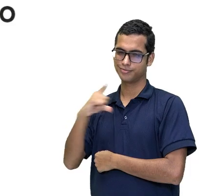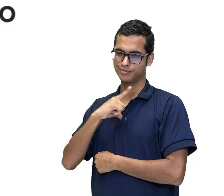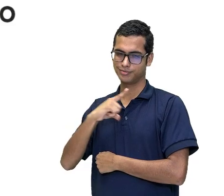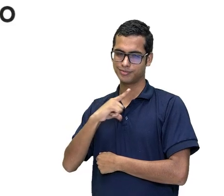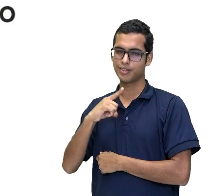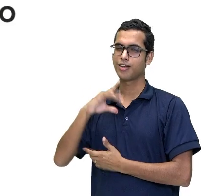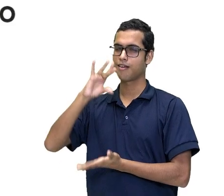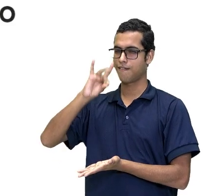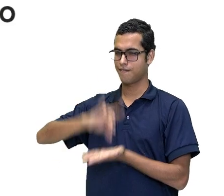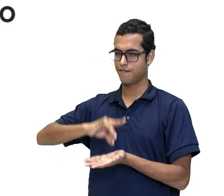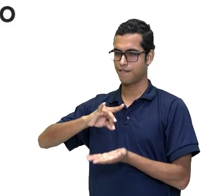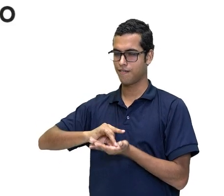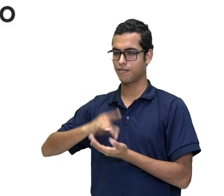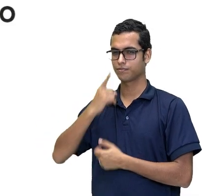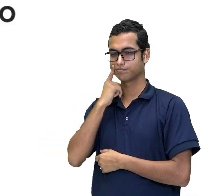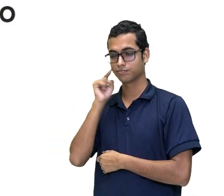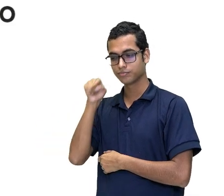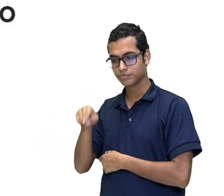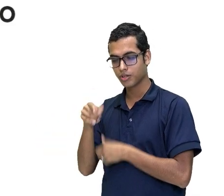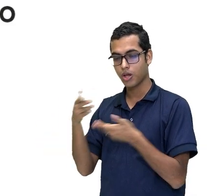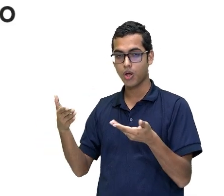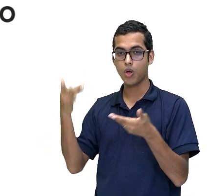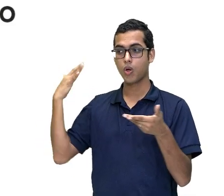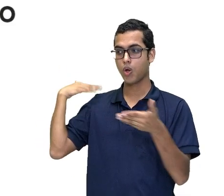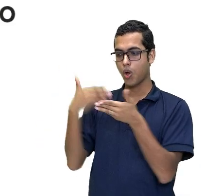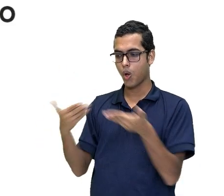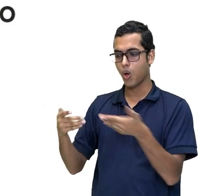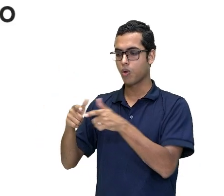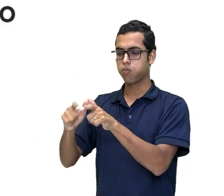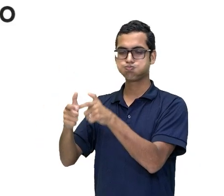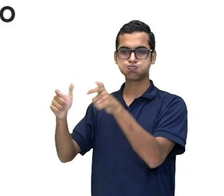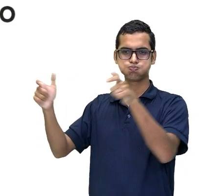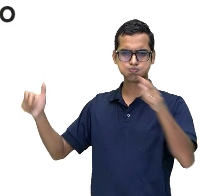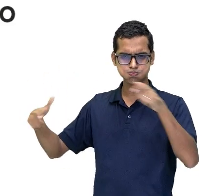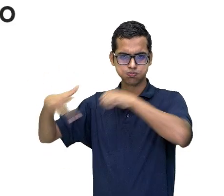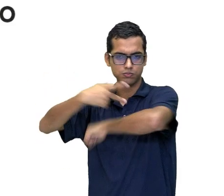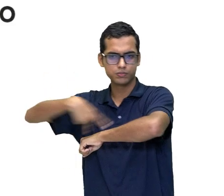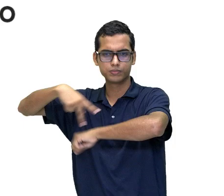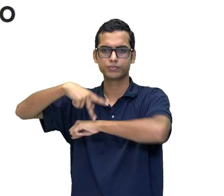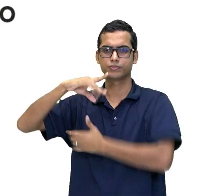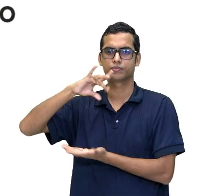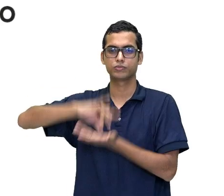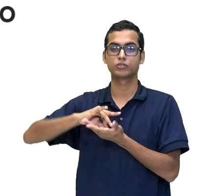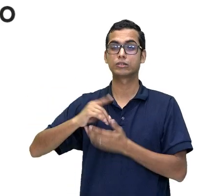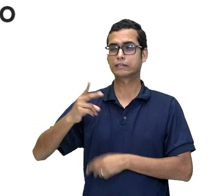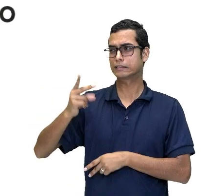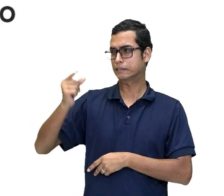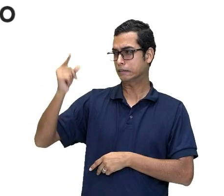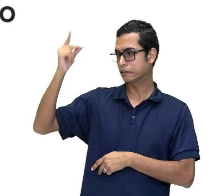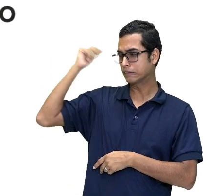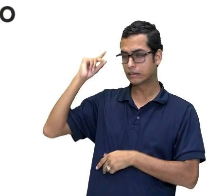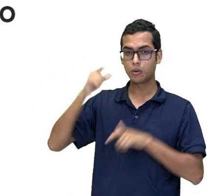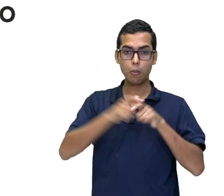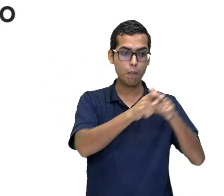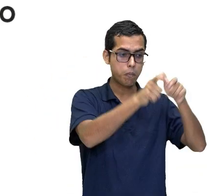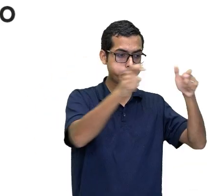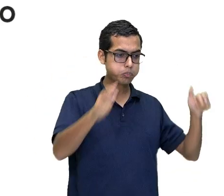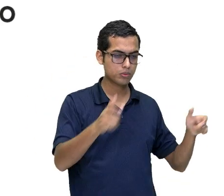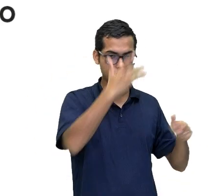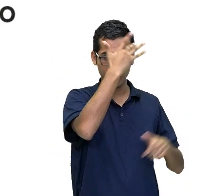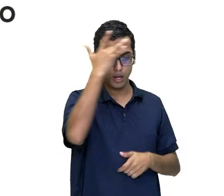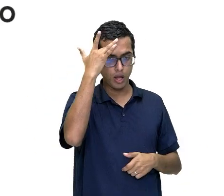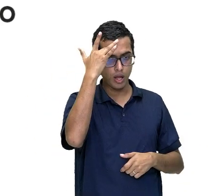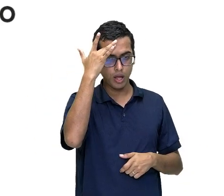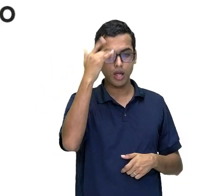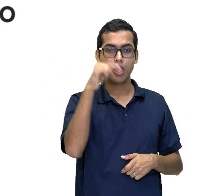dias de hoje São Paulo é o estado mais populoso do país. Mas naquela época o maior colégio eleitoral, de fato,